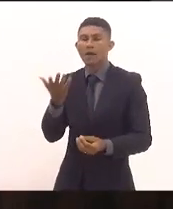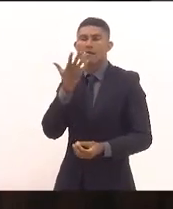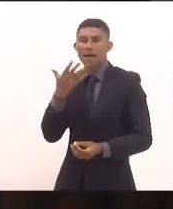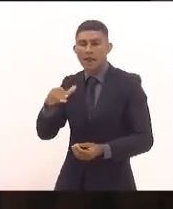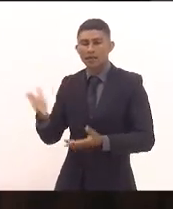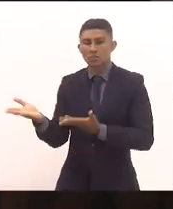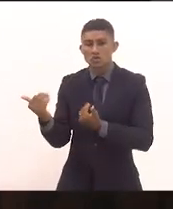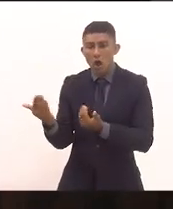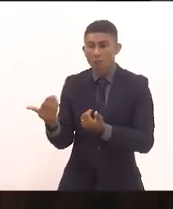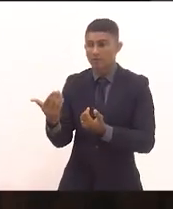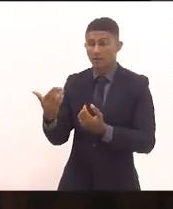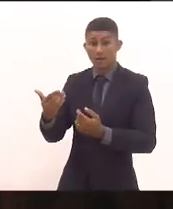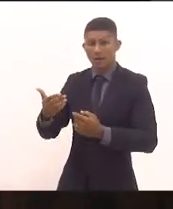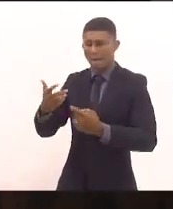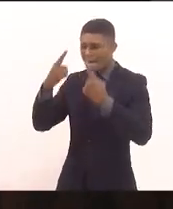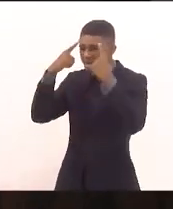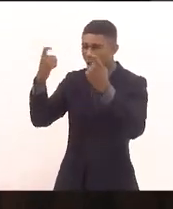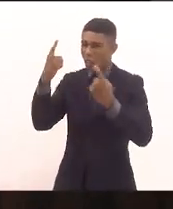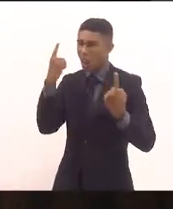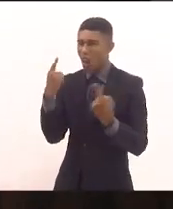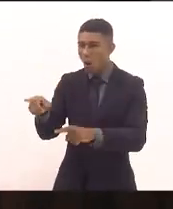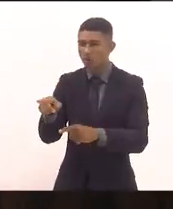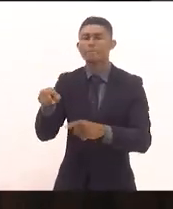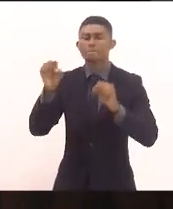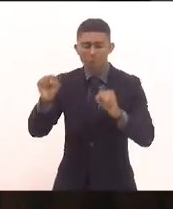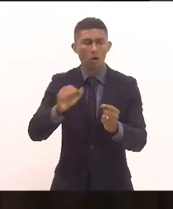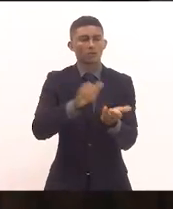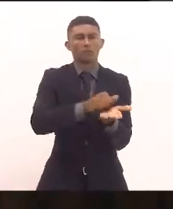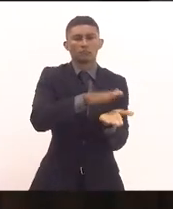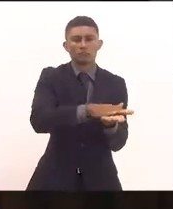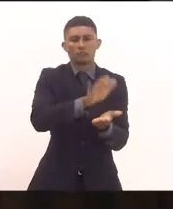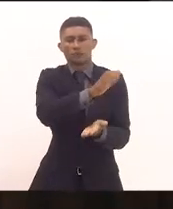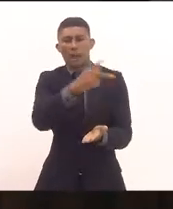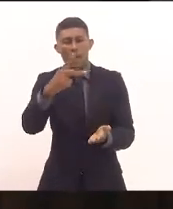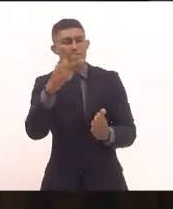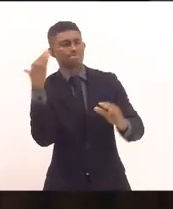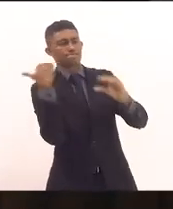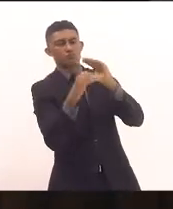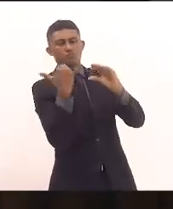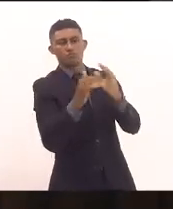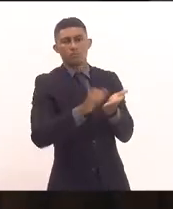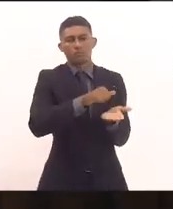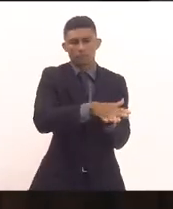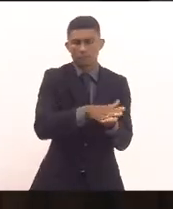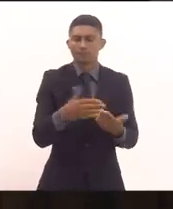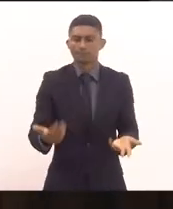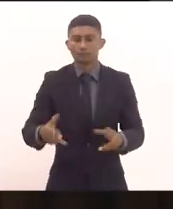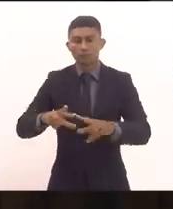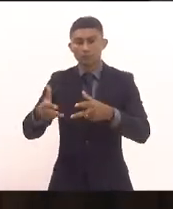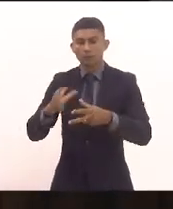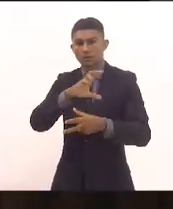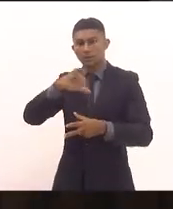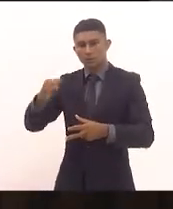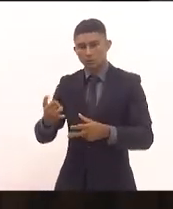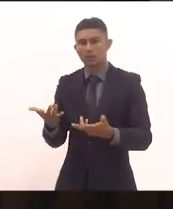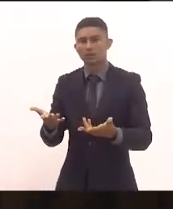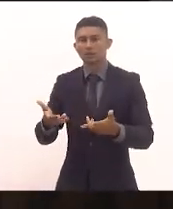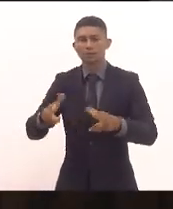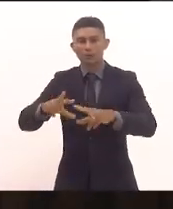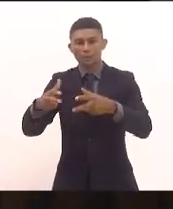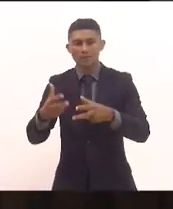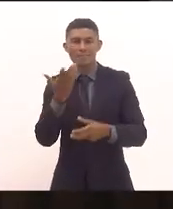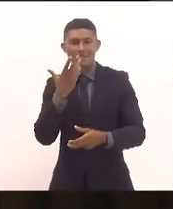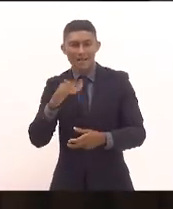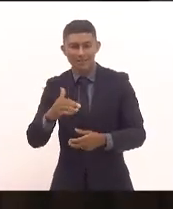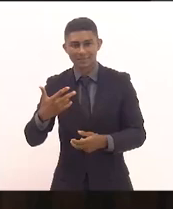crianças e adolescentes no âmbito do Estado, da esfera governamental do Estado do Rio de Janeiro. Pendente de pareceres das comissões de Constituição e Justiça, de Assunto da Criança e